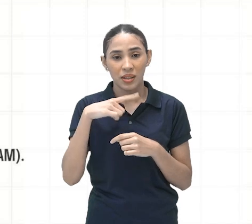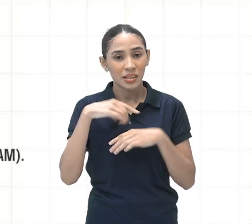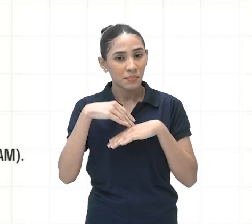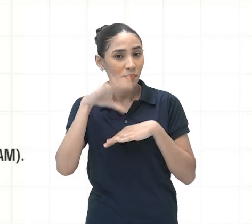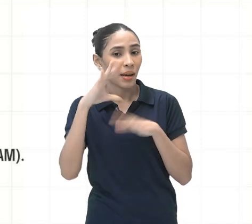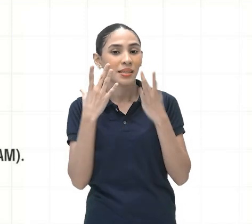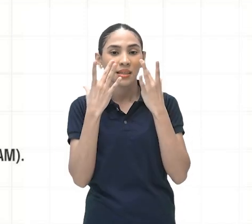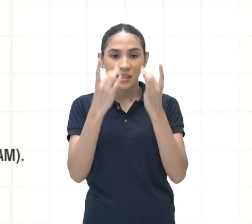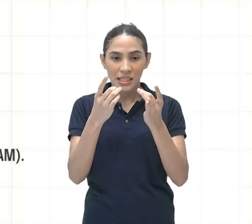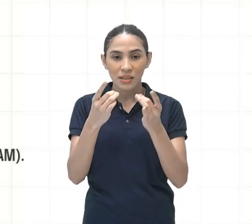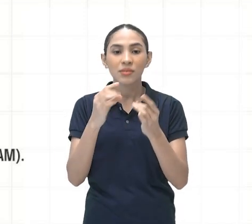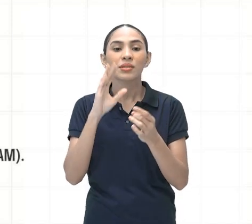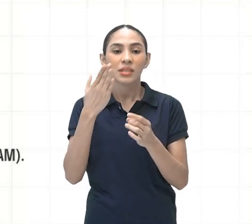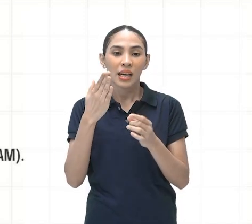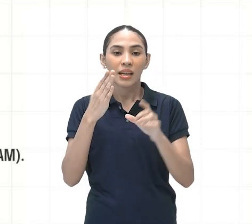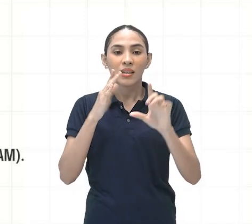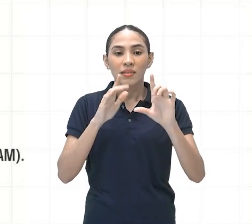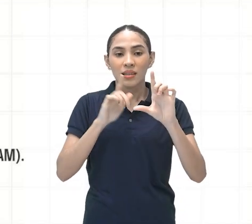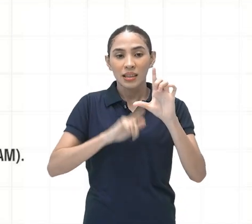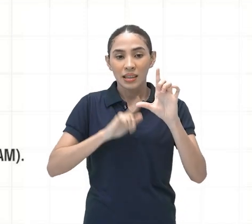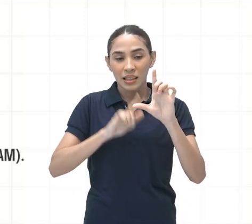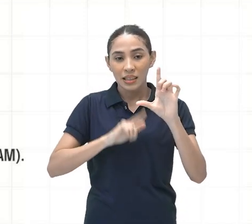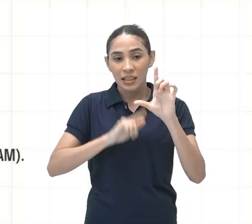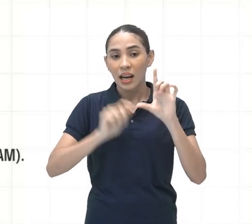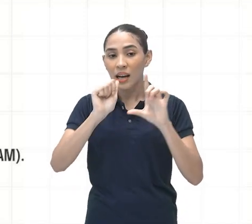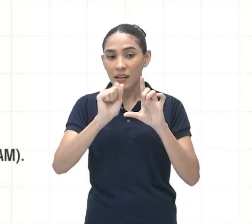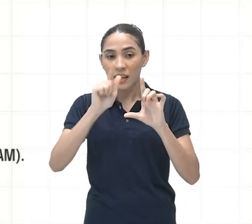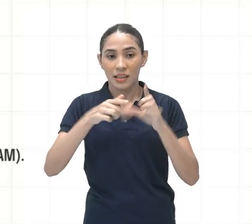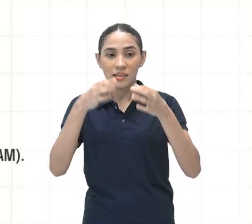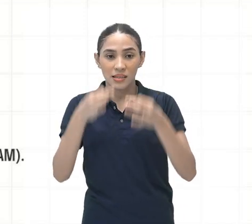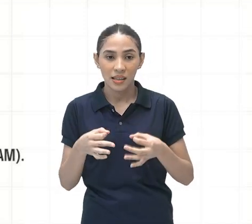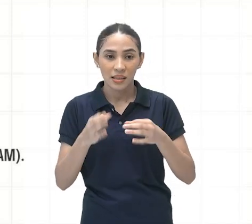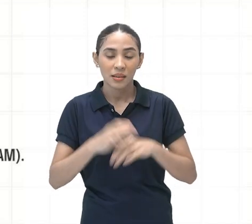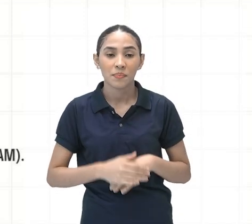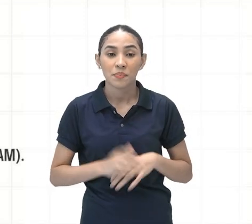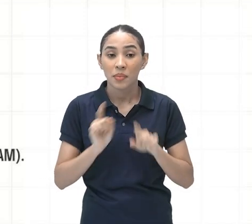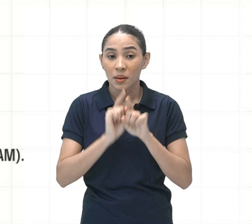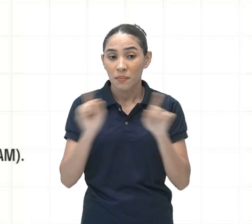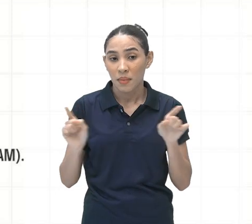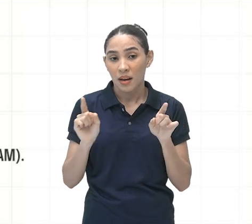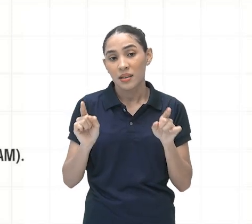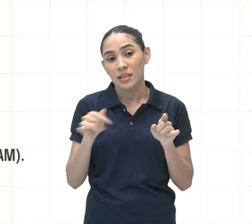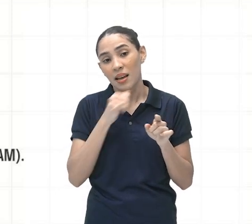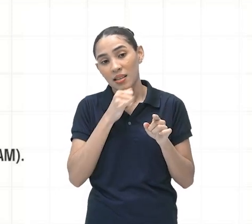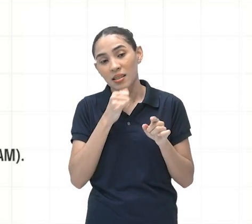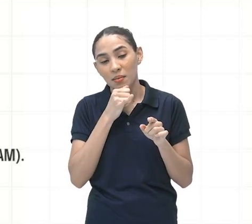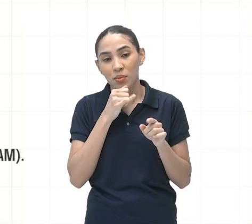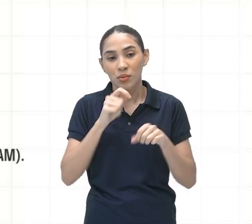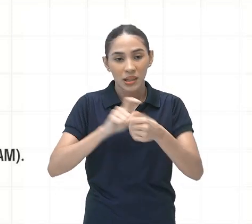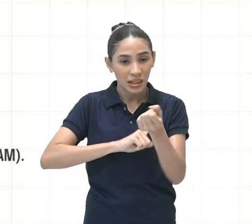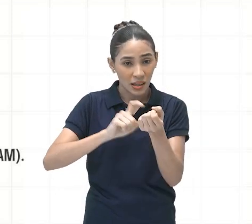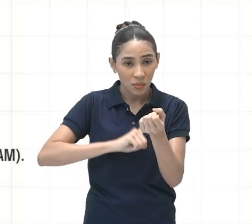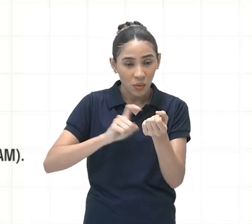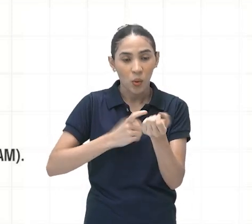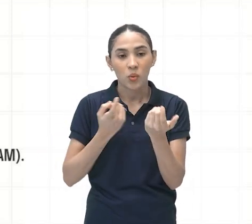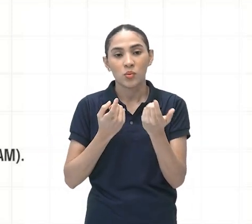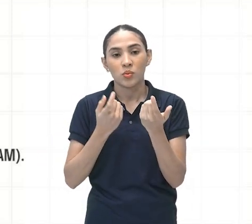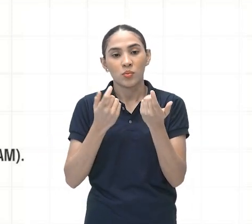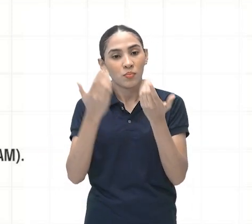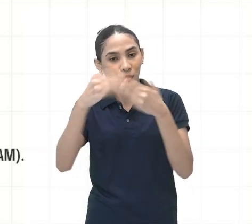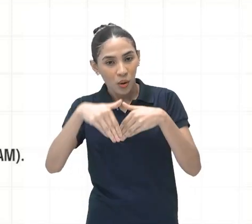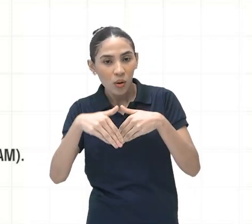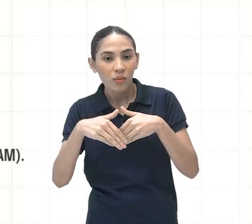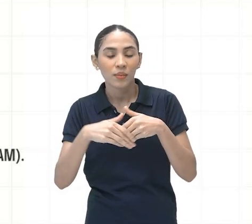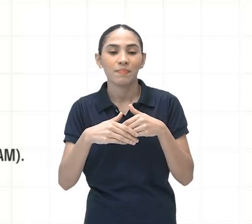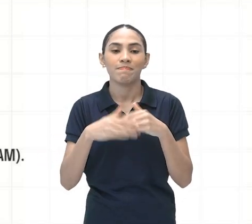mais de atenção, já saberia que a resposta correta era a letra A. Mas quando a gente está um pouco nervoso, fazendo uma avaliação,